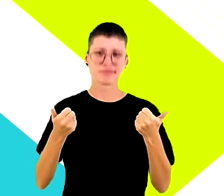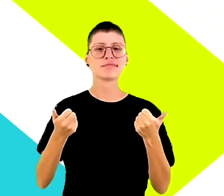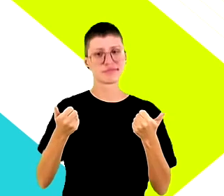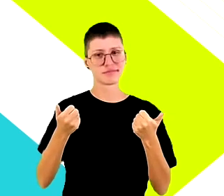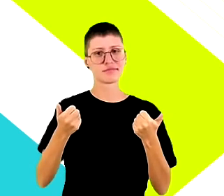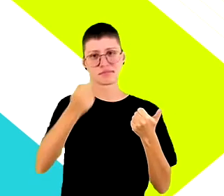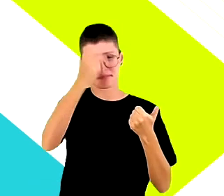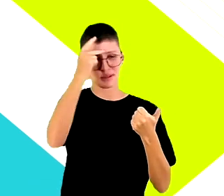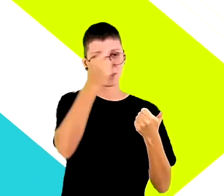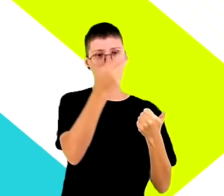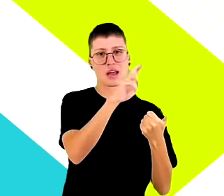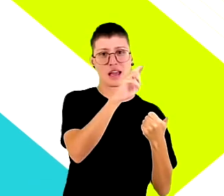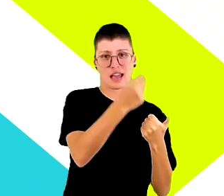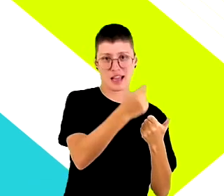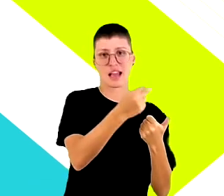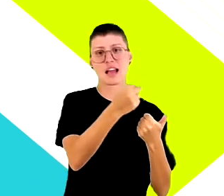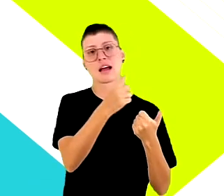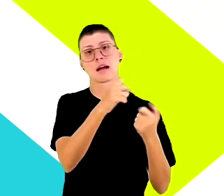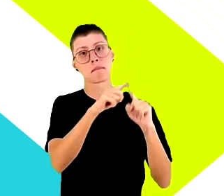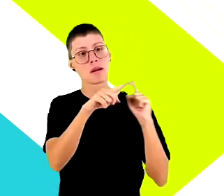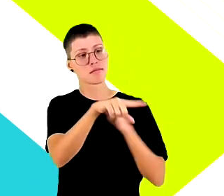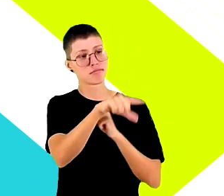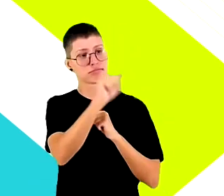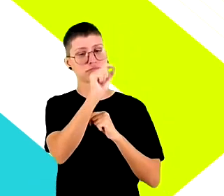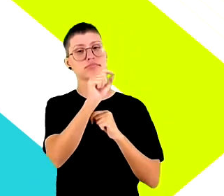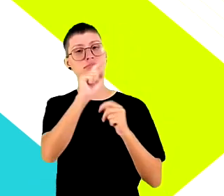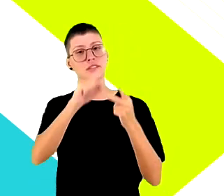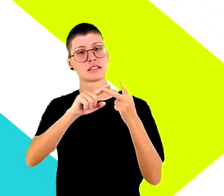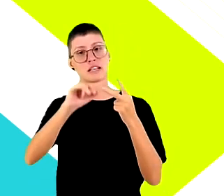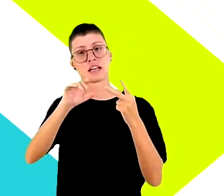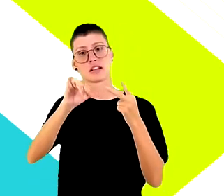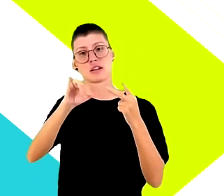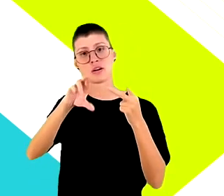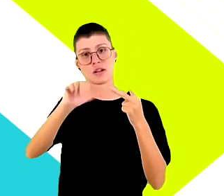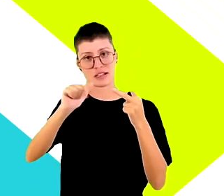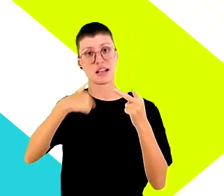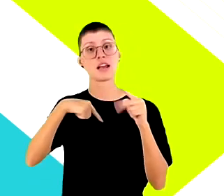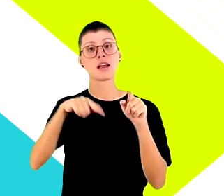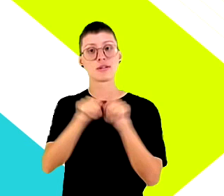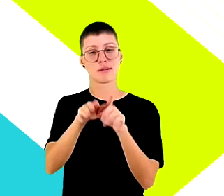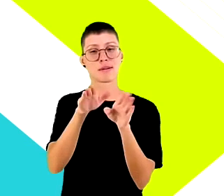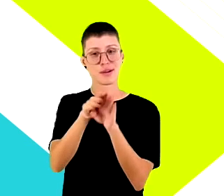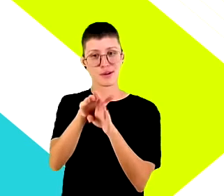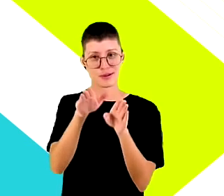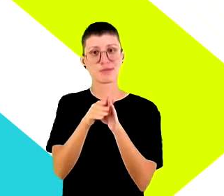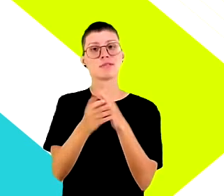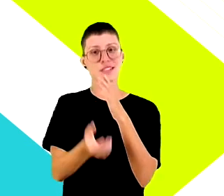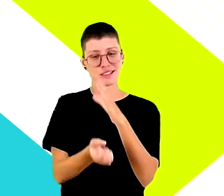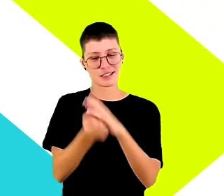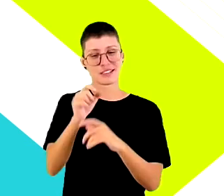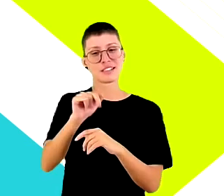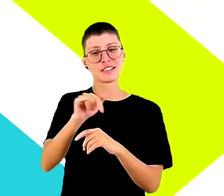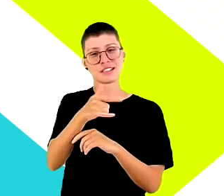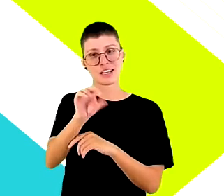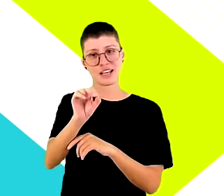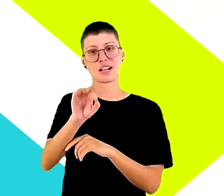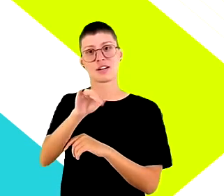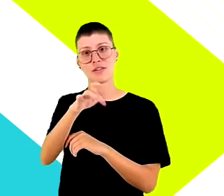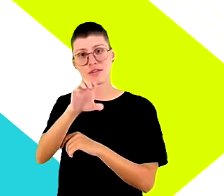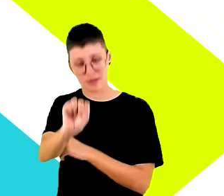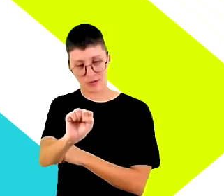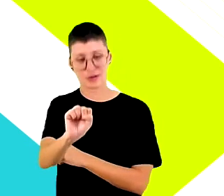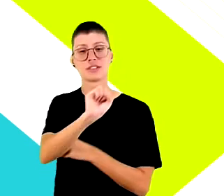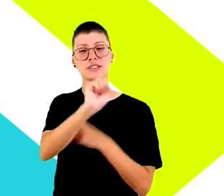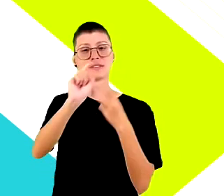queria destacar Edu Lira. Eu sou também conselheira do Gerando Falcões. Edu é nosso conselheiro. E